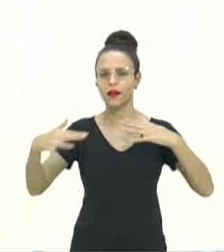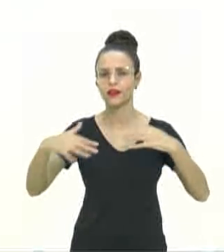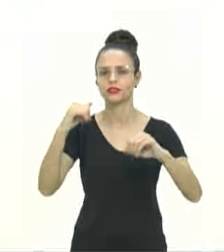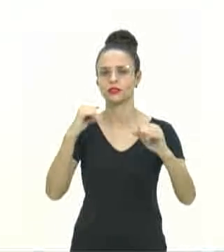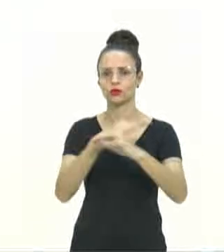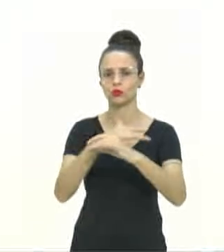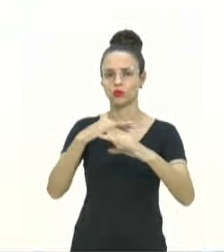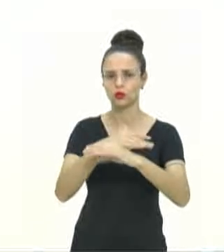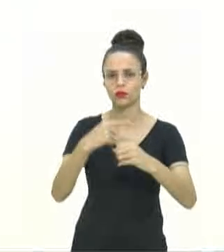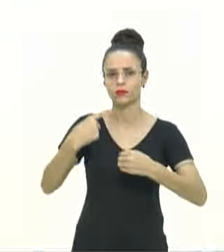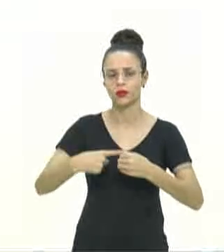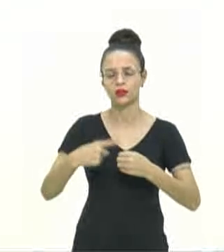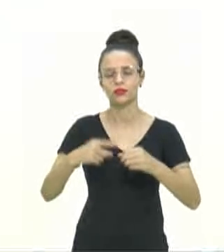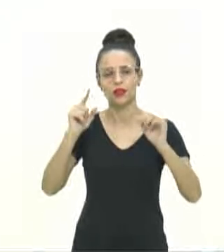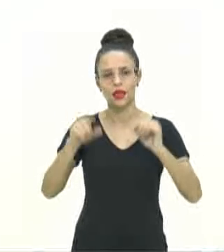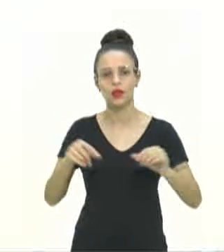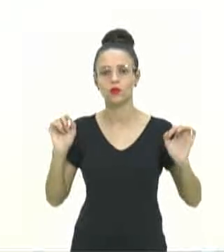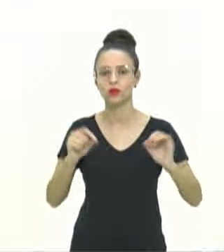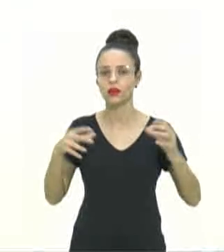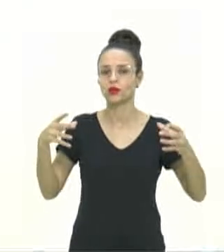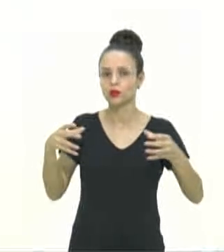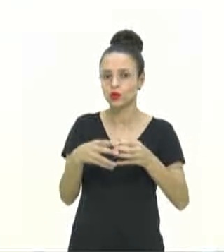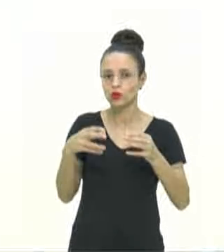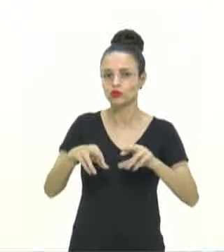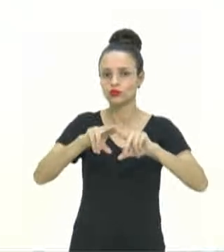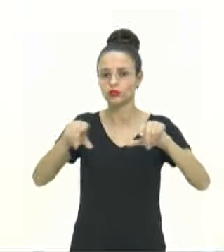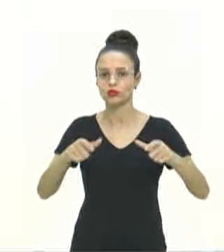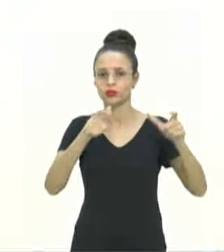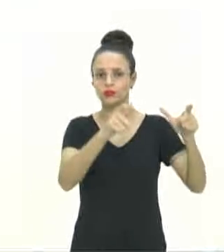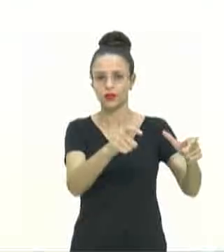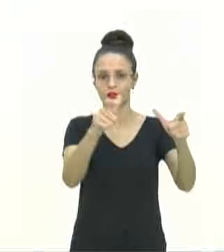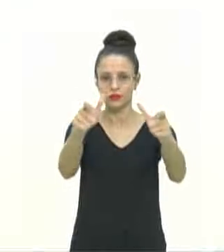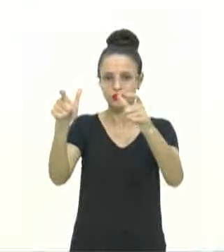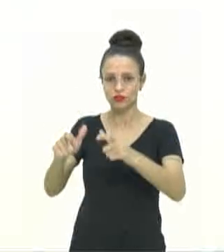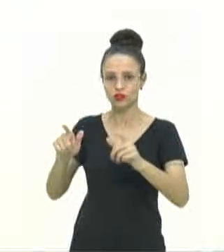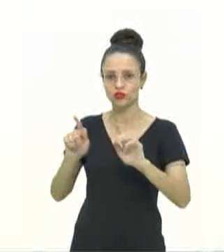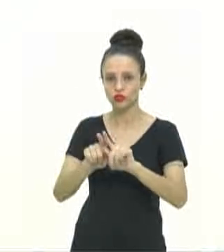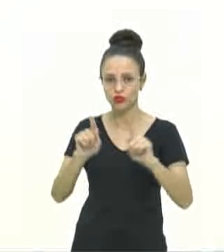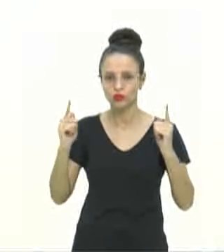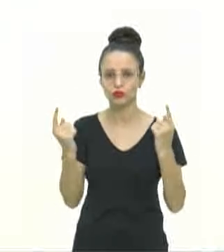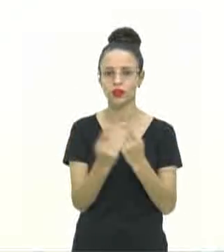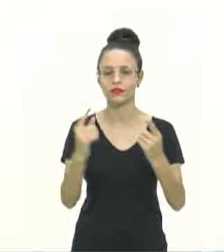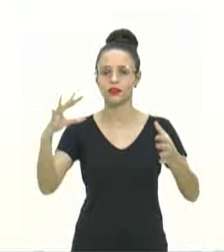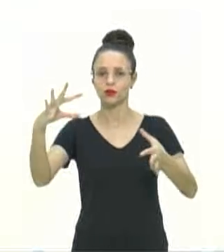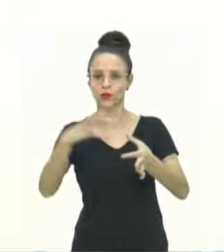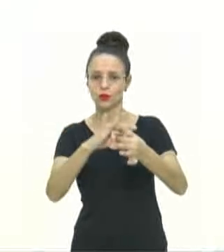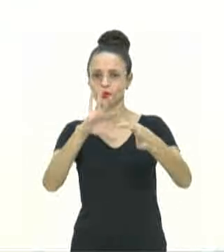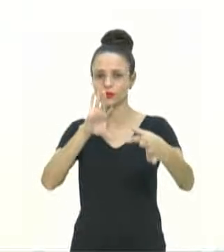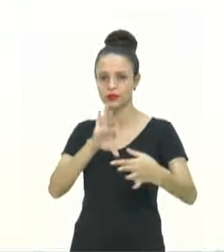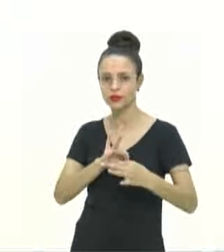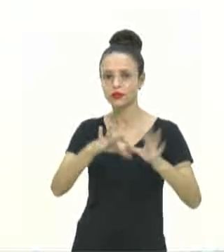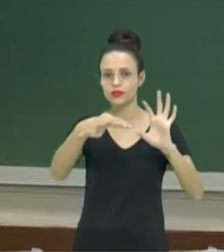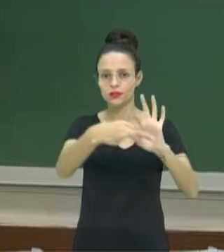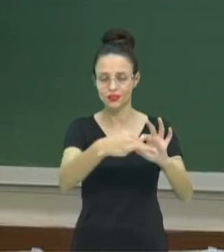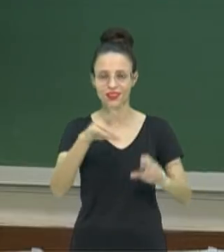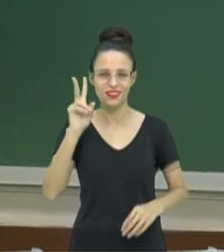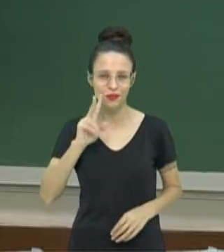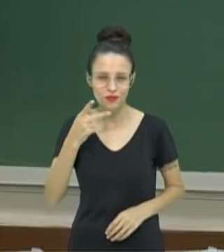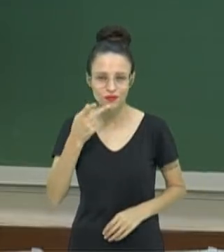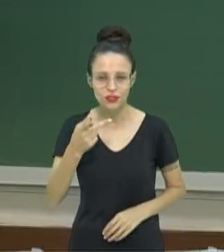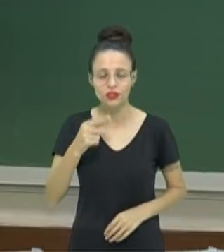Podem ser definidas como conjuntos de localizações geográficas interconectadas entre si. Lembra o que eu falei?